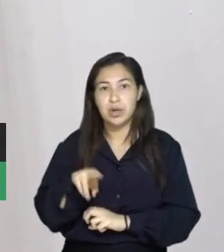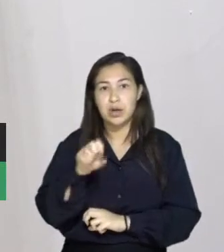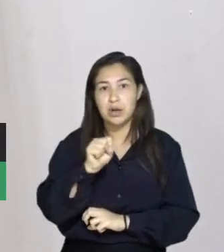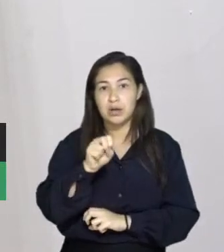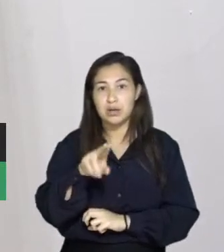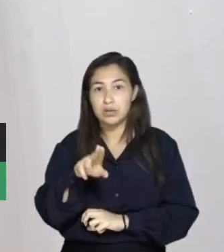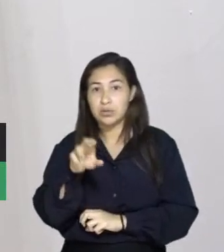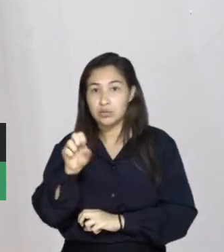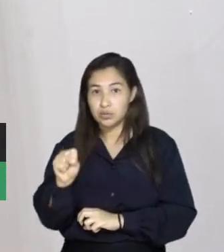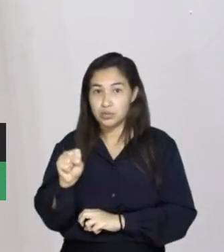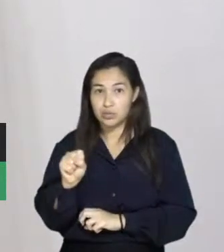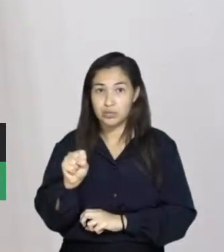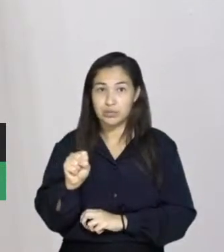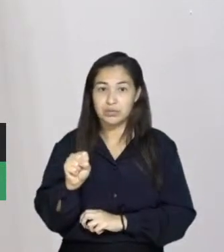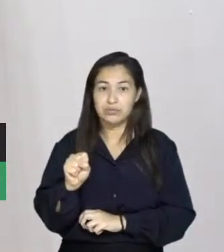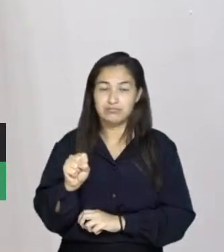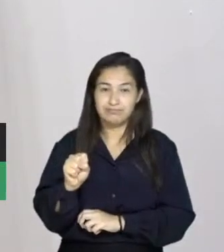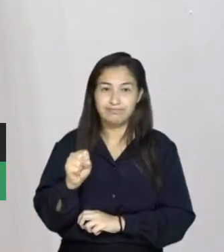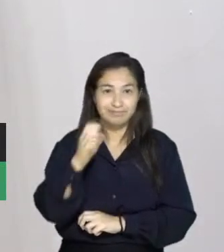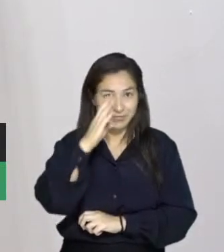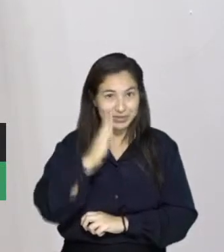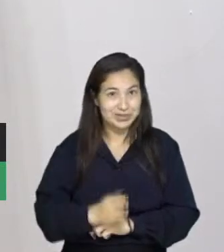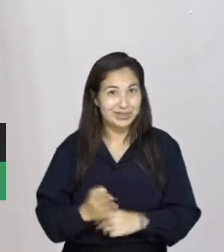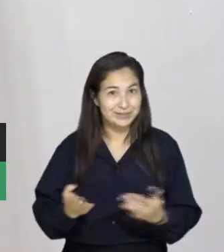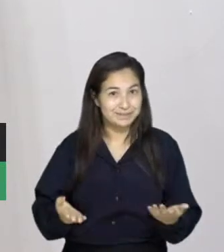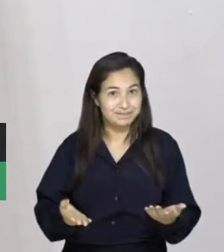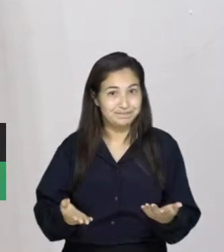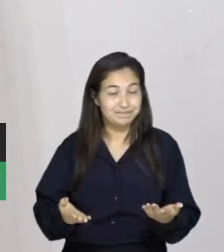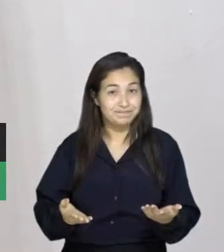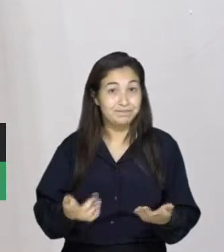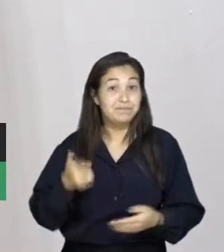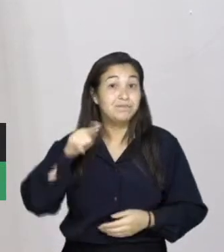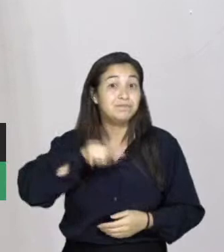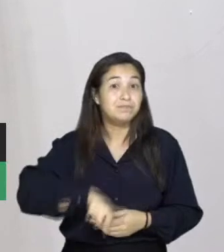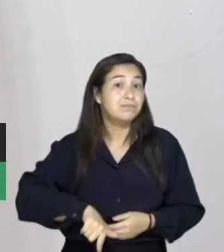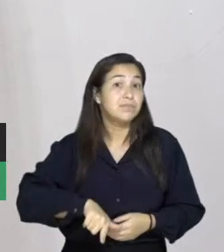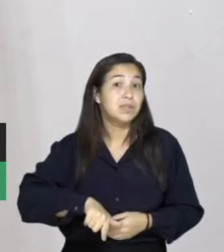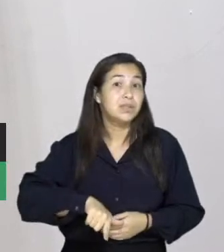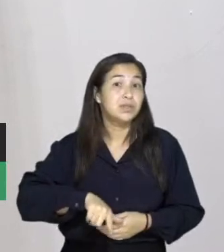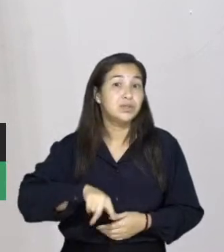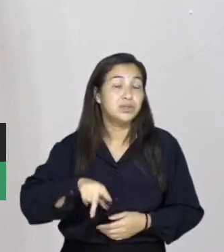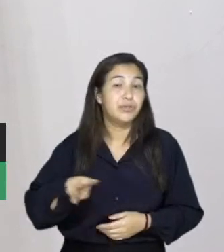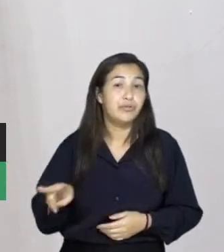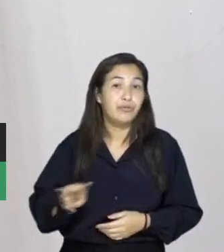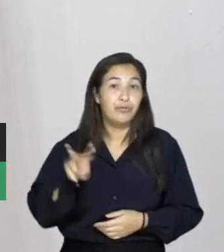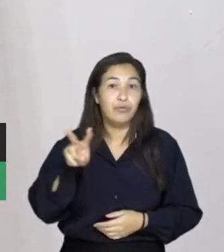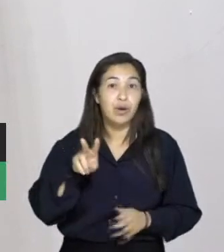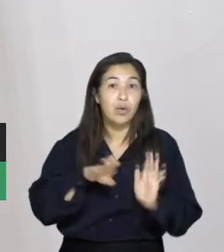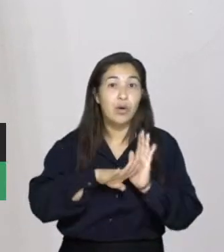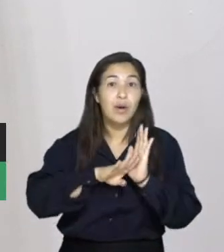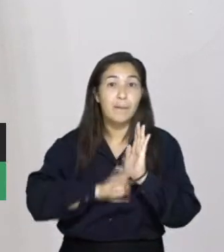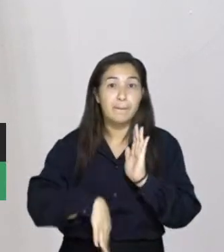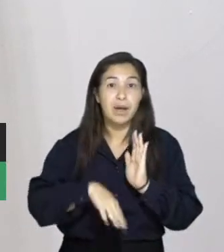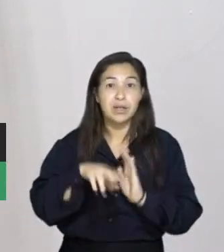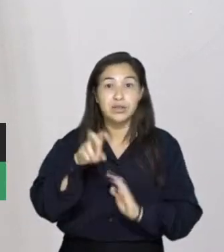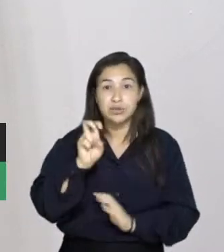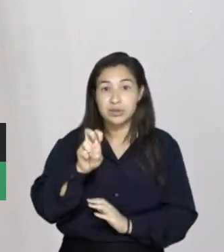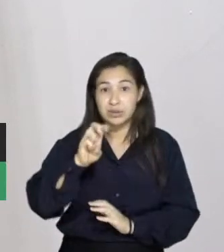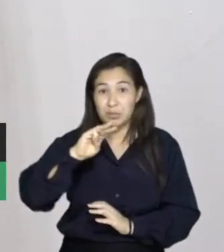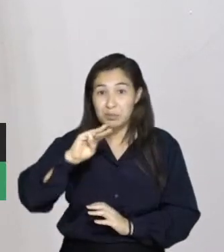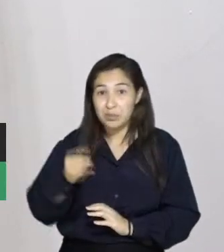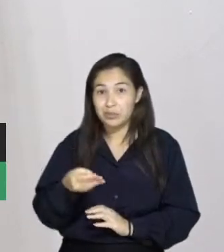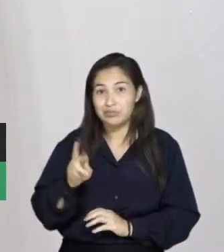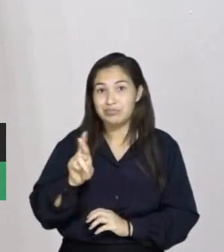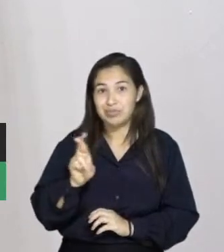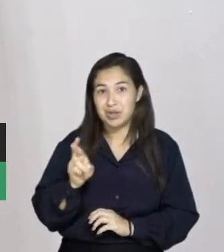pela carteira do SUS e com um detalhe, com o preço tabelado abaixo dos 5 milhões de reais.